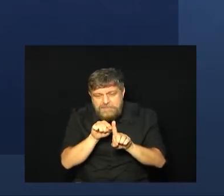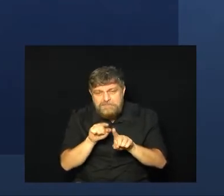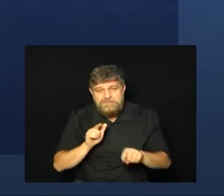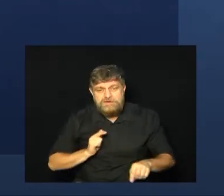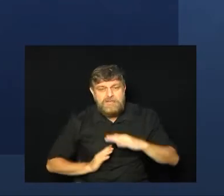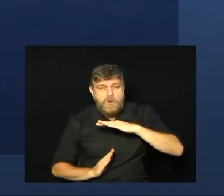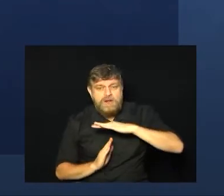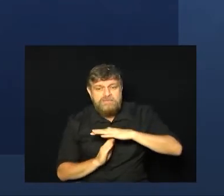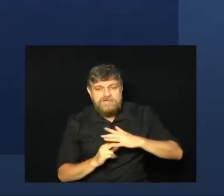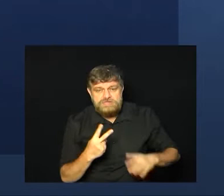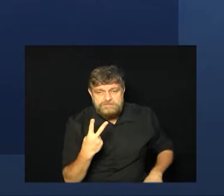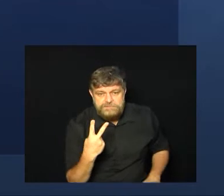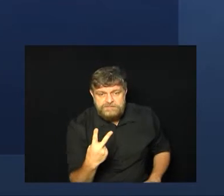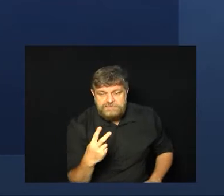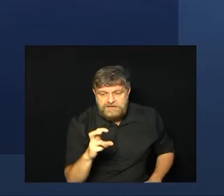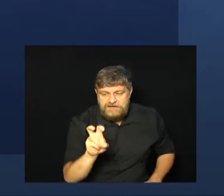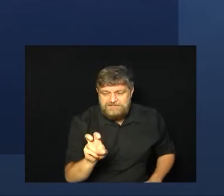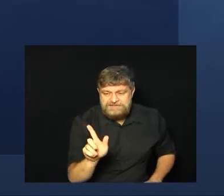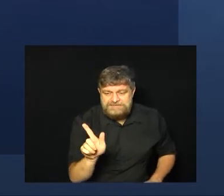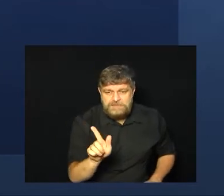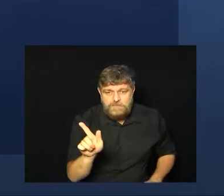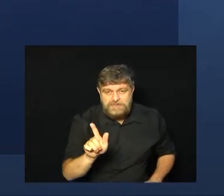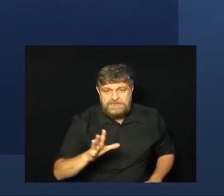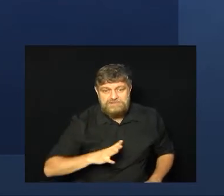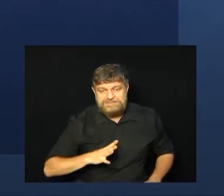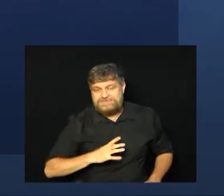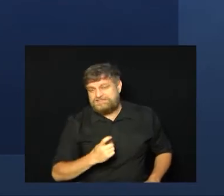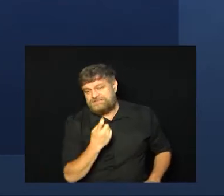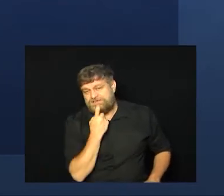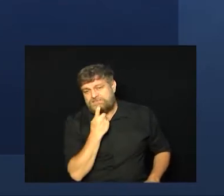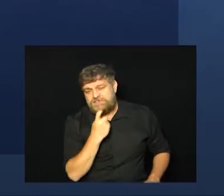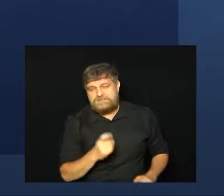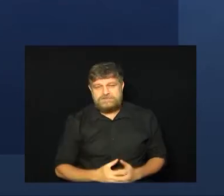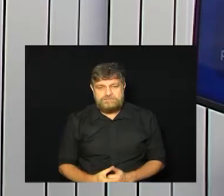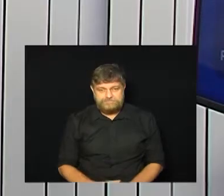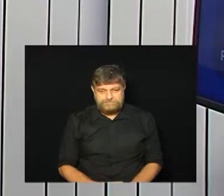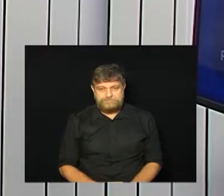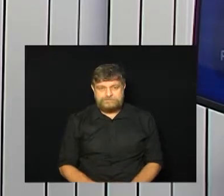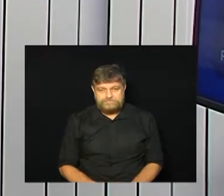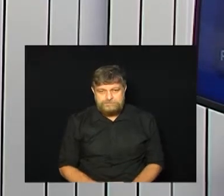não passa de 25 aqui na cidade de Campinas.